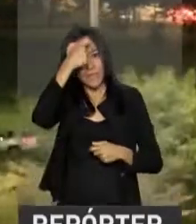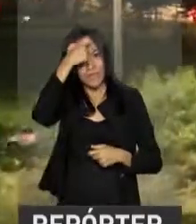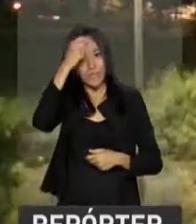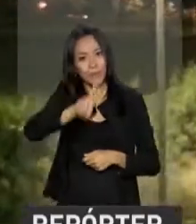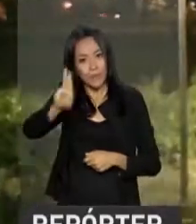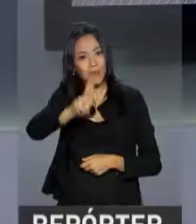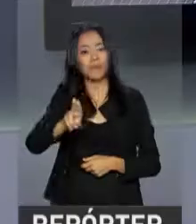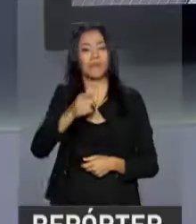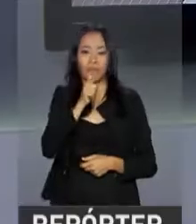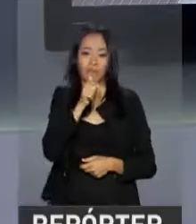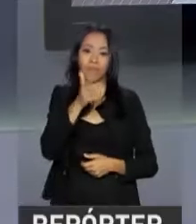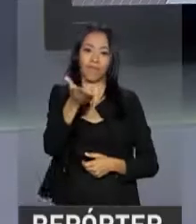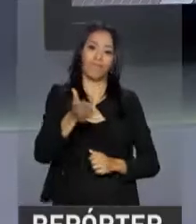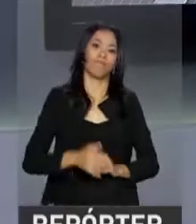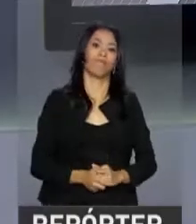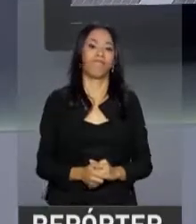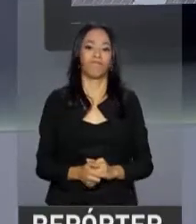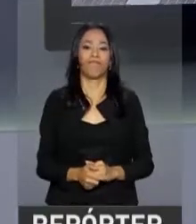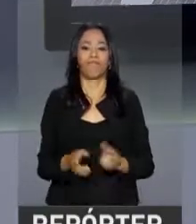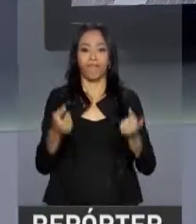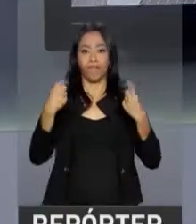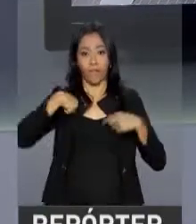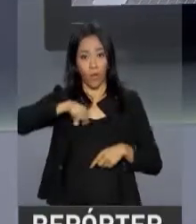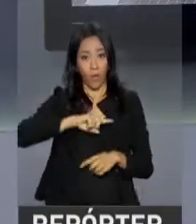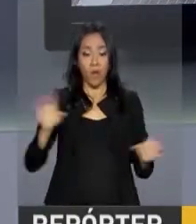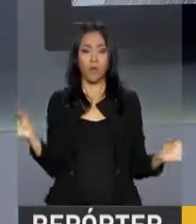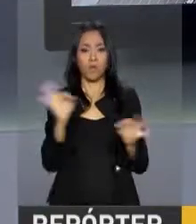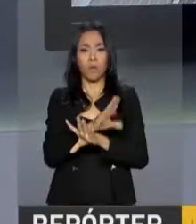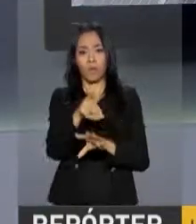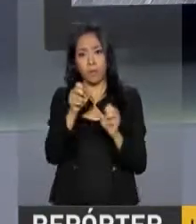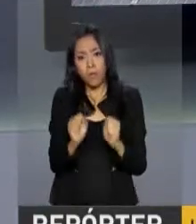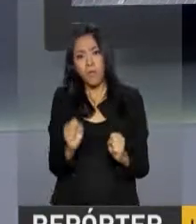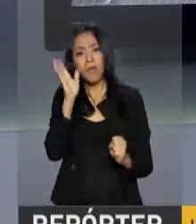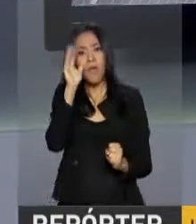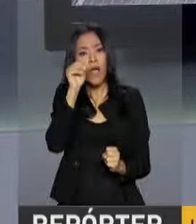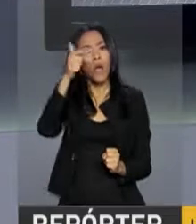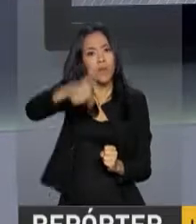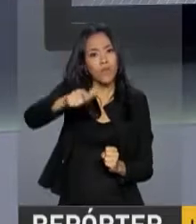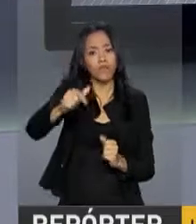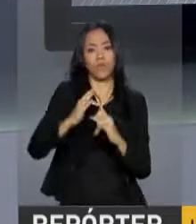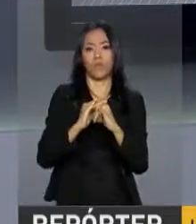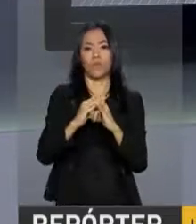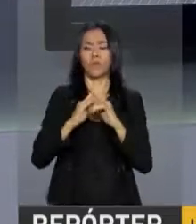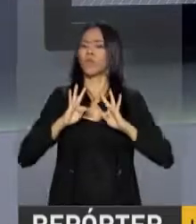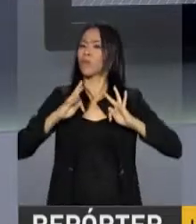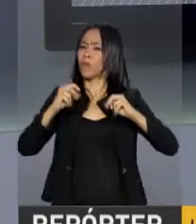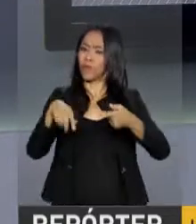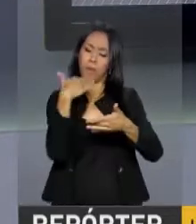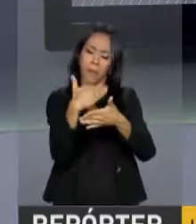água. Nós ficamos por aqui. Você pode rever as reportagens no YouTube e